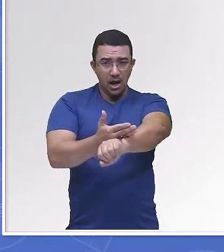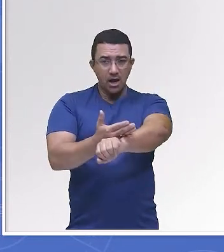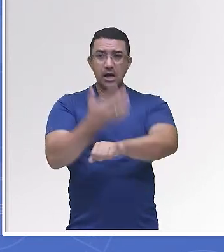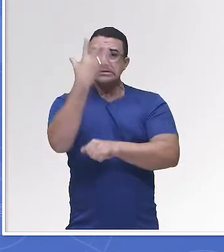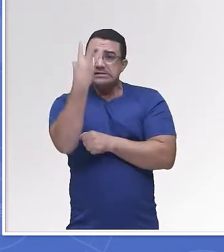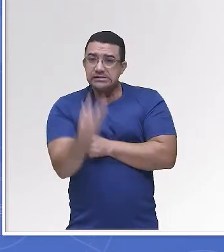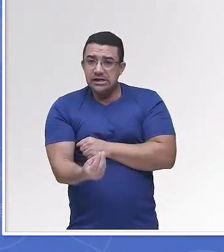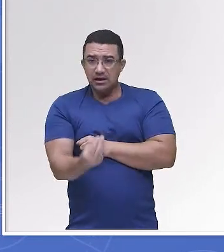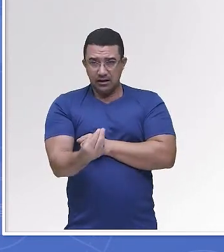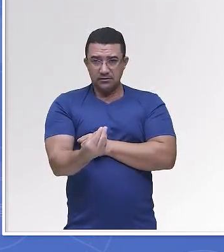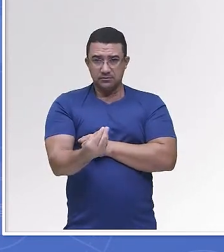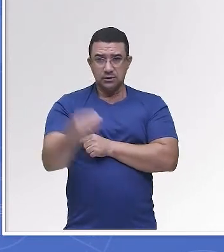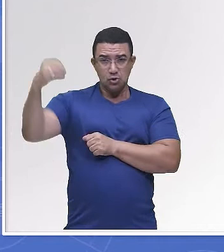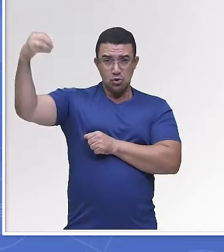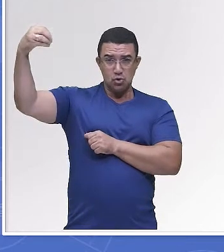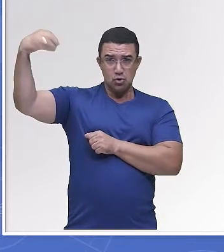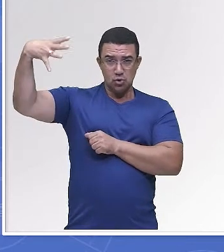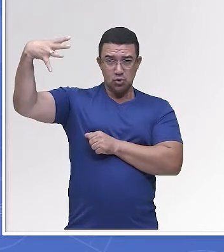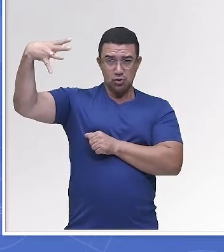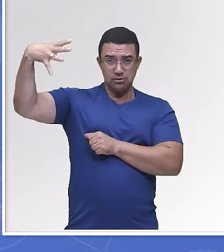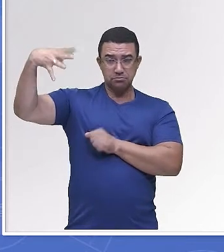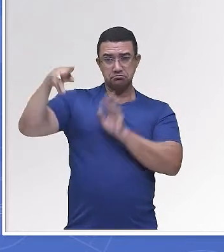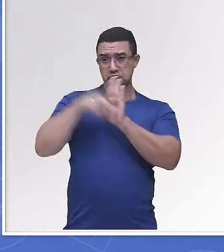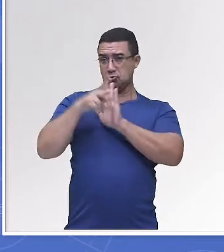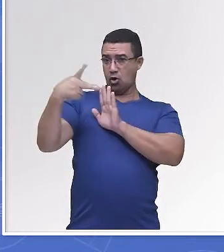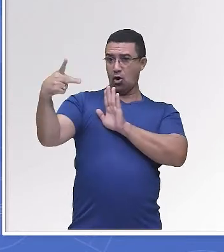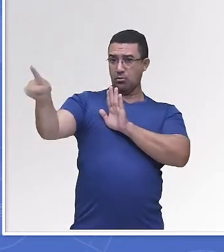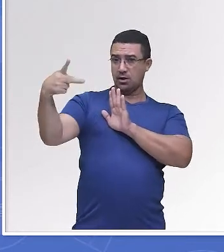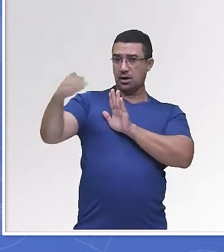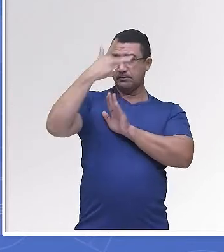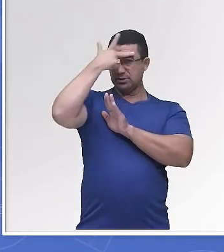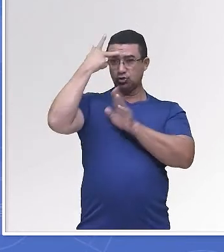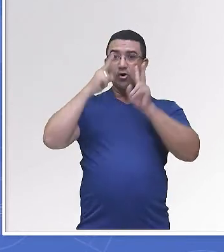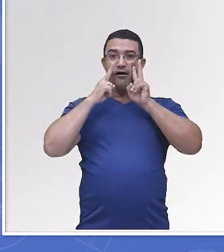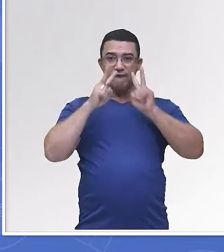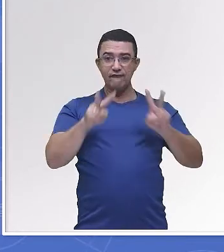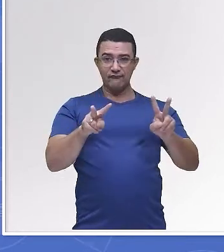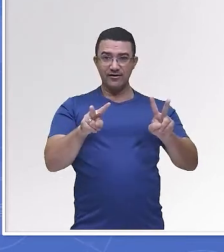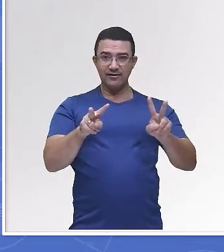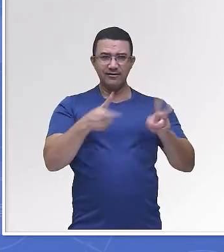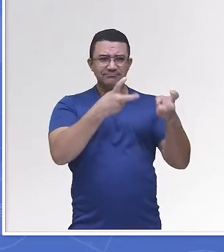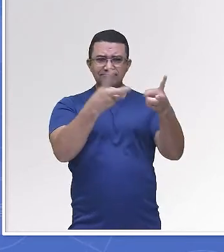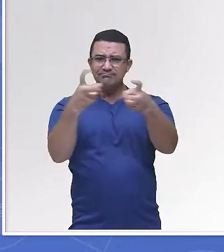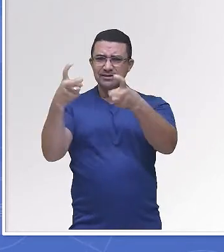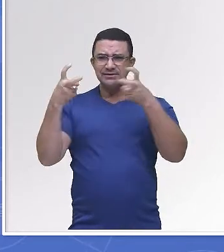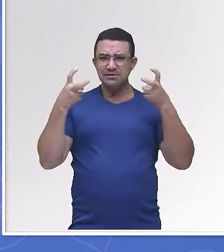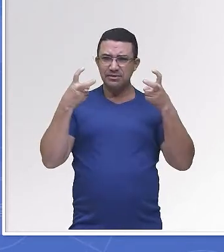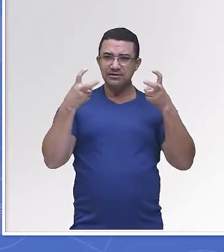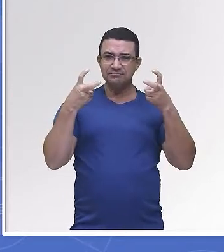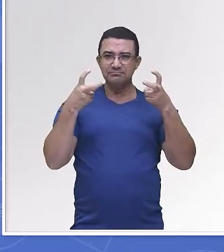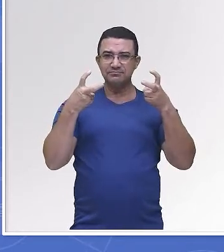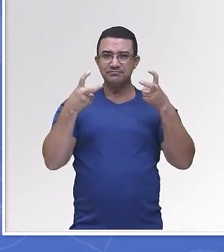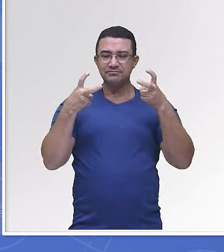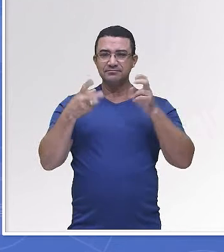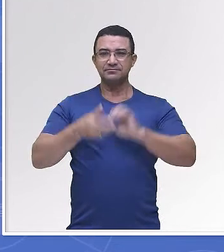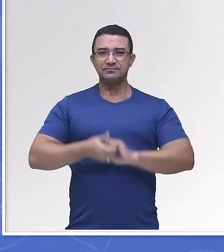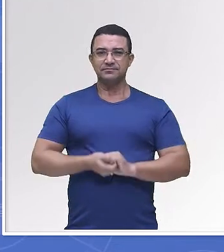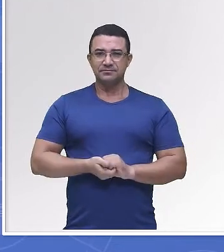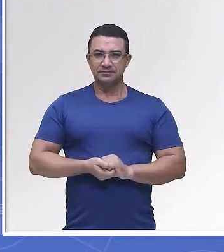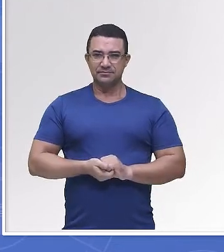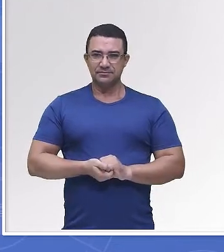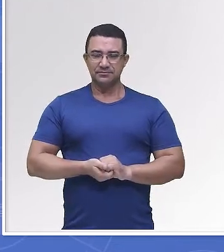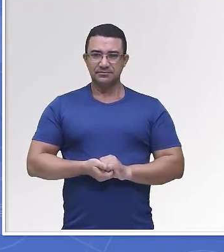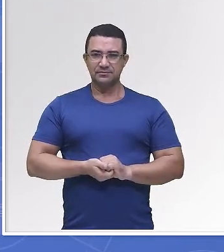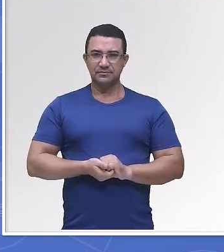É branco, algo que eu percebo pela visão, mas é seco, algo que eu poderia ir perceber pelo toque, vamos dizer assim, né? A